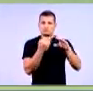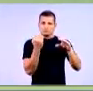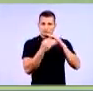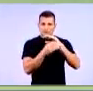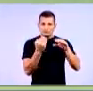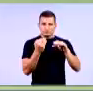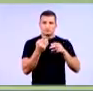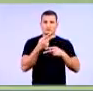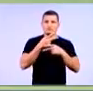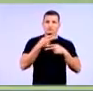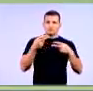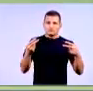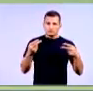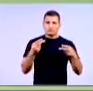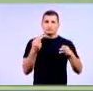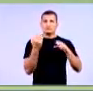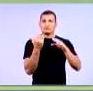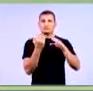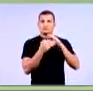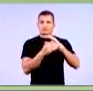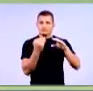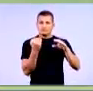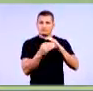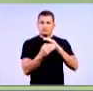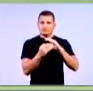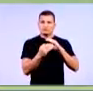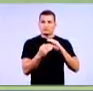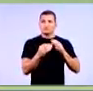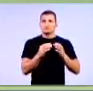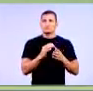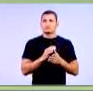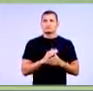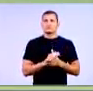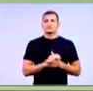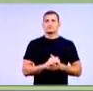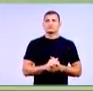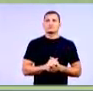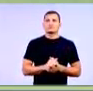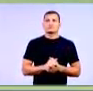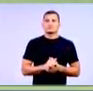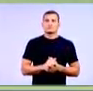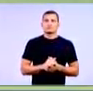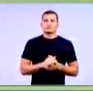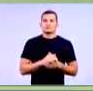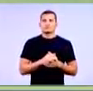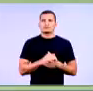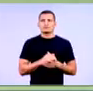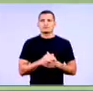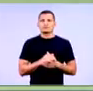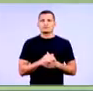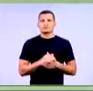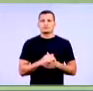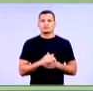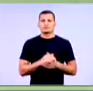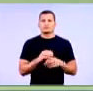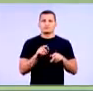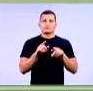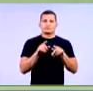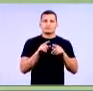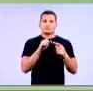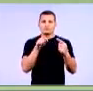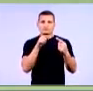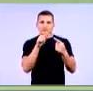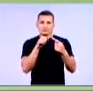Os objetos, além de enviar mensagem uns aos outros, eles fazem isso com o objetivo de realizar